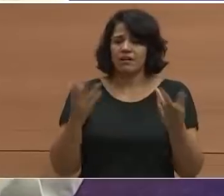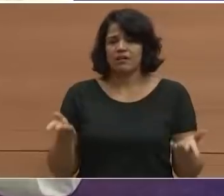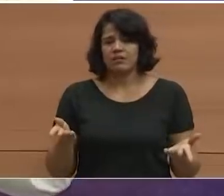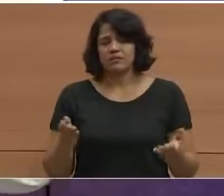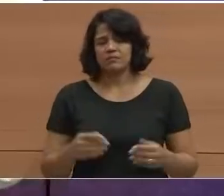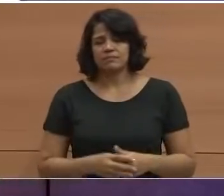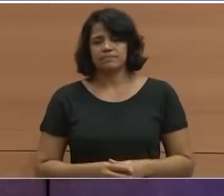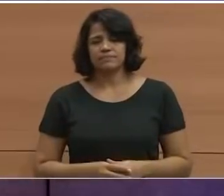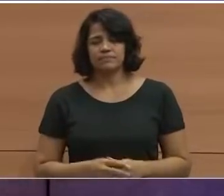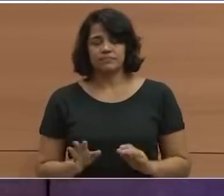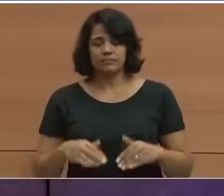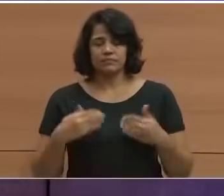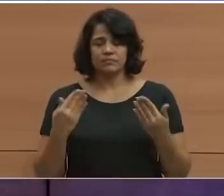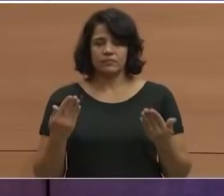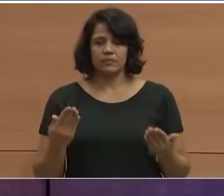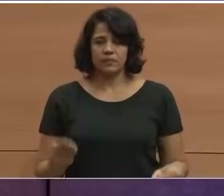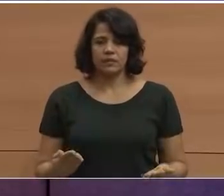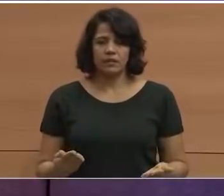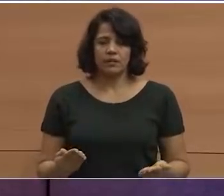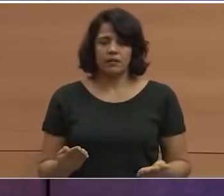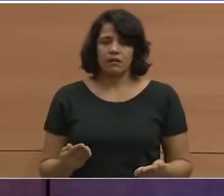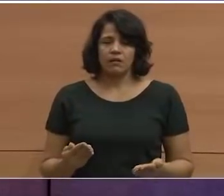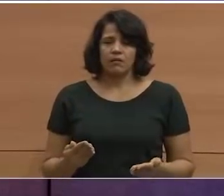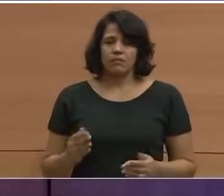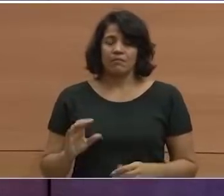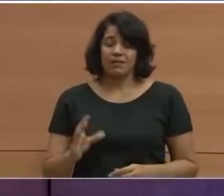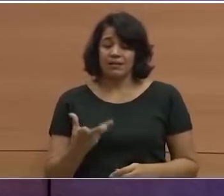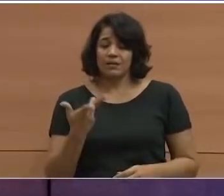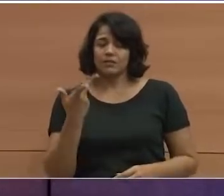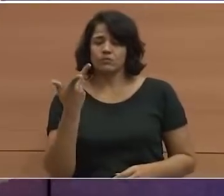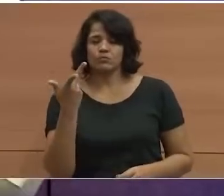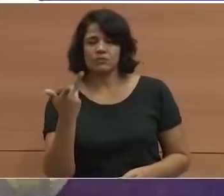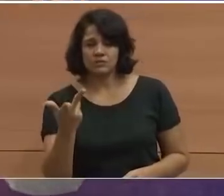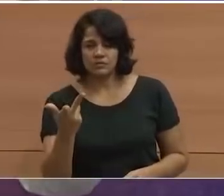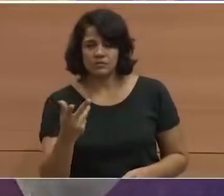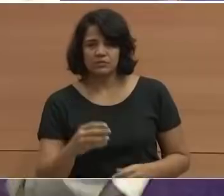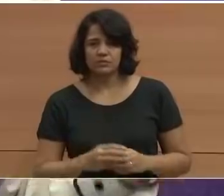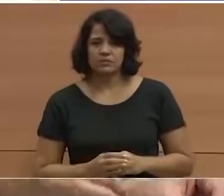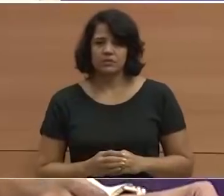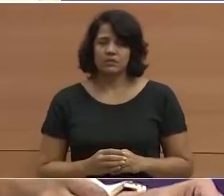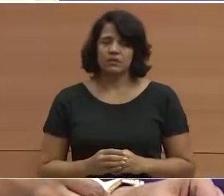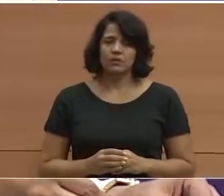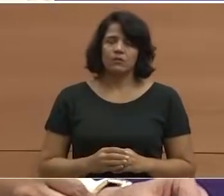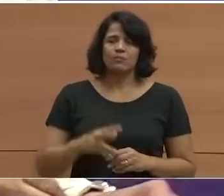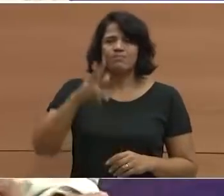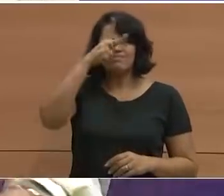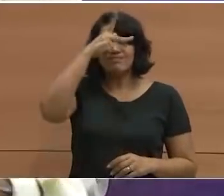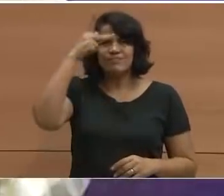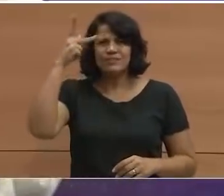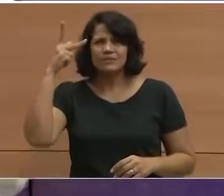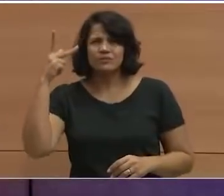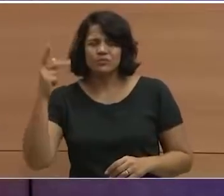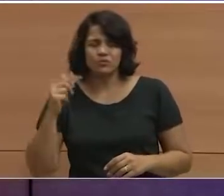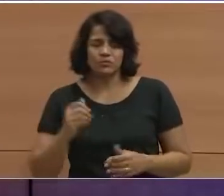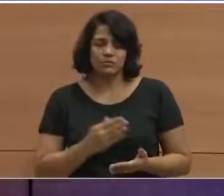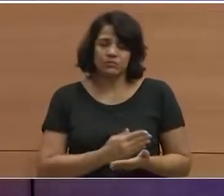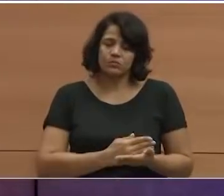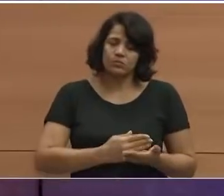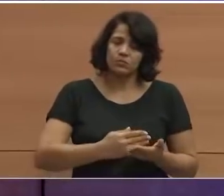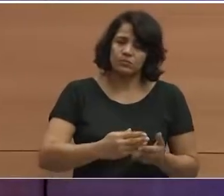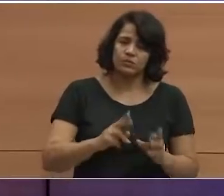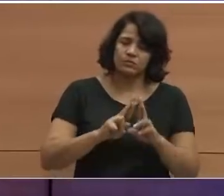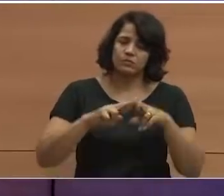surgiram os da circuncisão na igreja em Jerusalém. Então, havia um